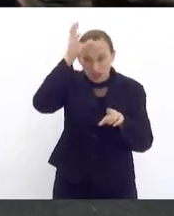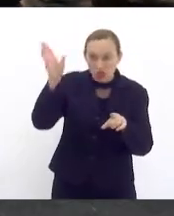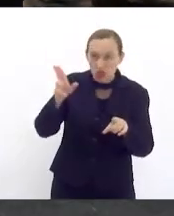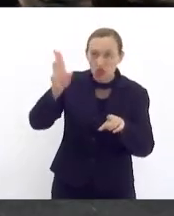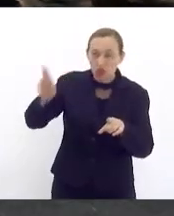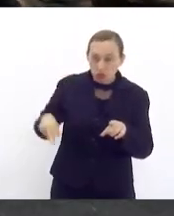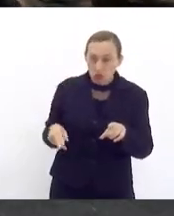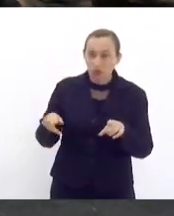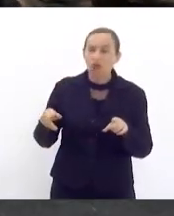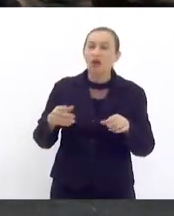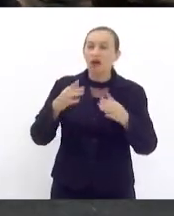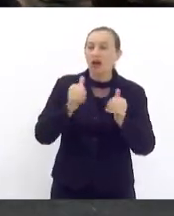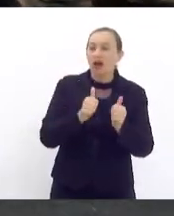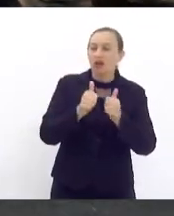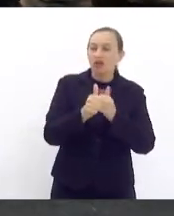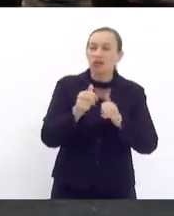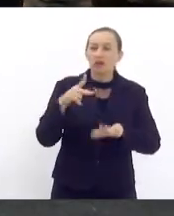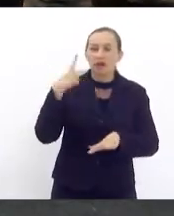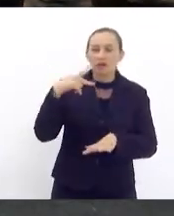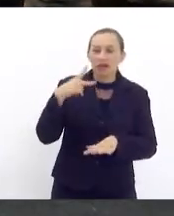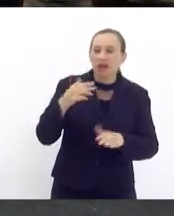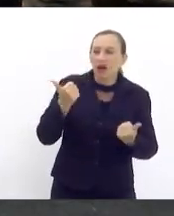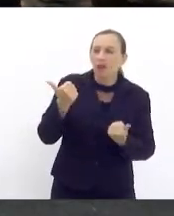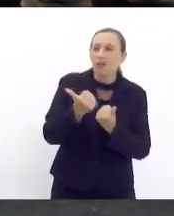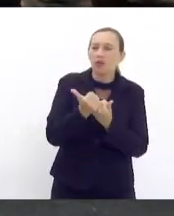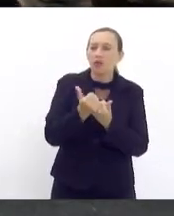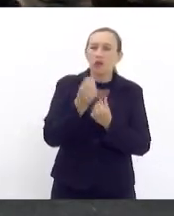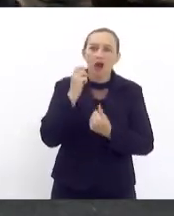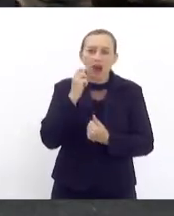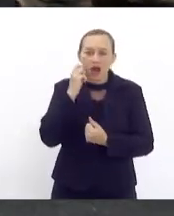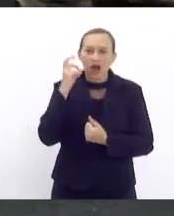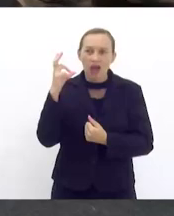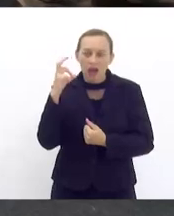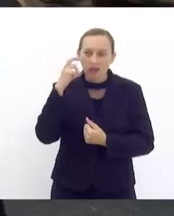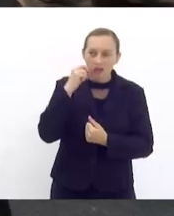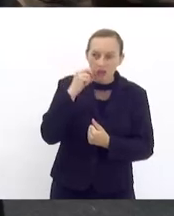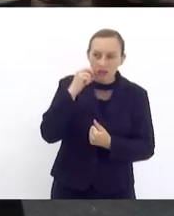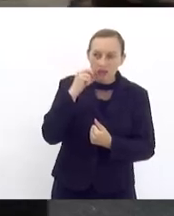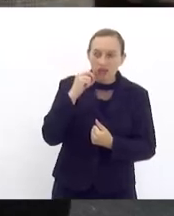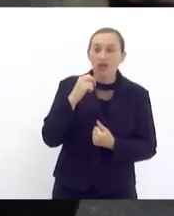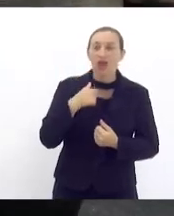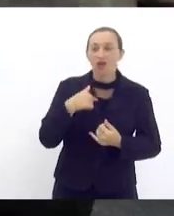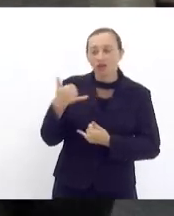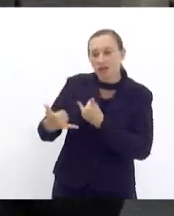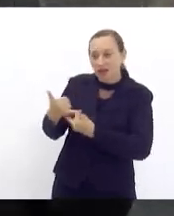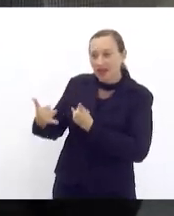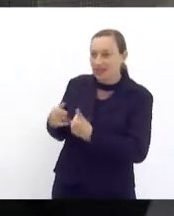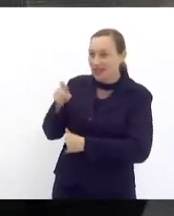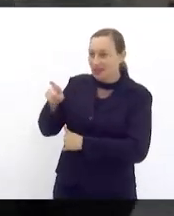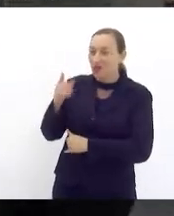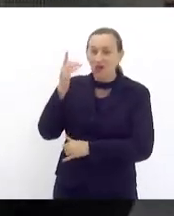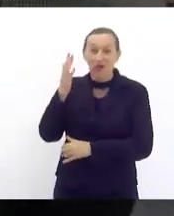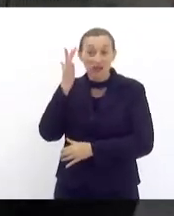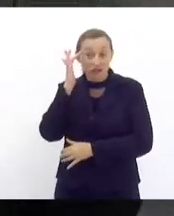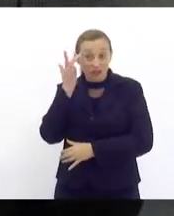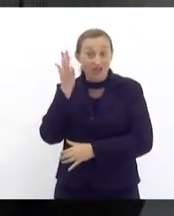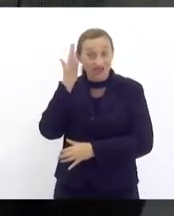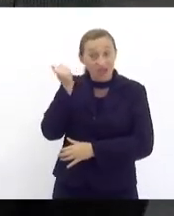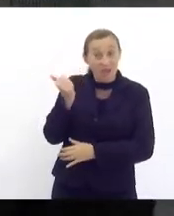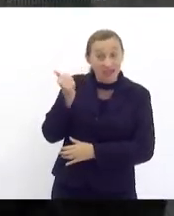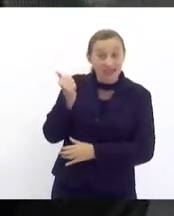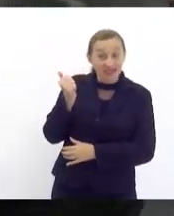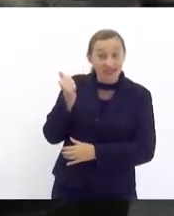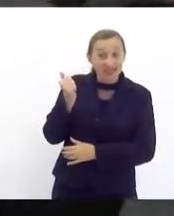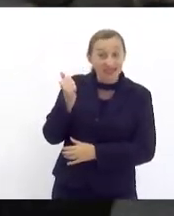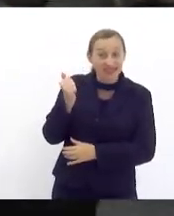Ju a frente parlamentar de apoio a adoção vou até fazer uma brincadeira com ela que acho que eu tô sabendo